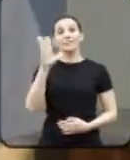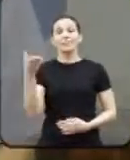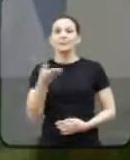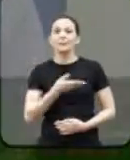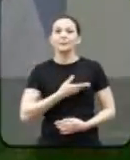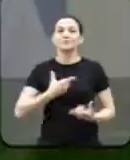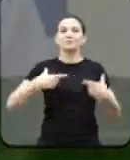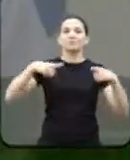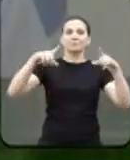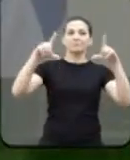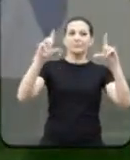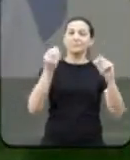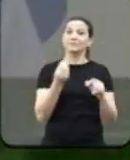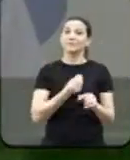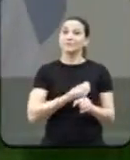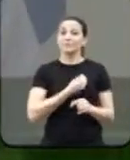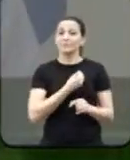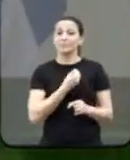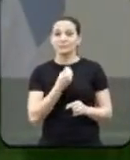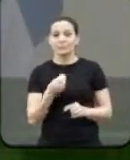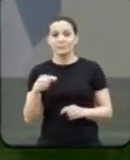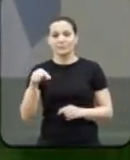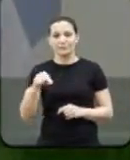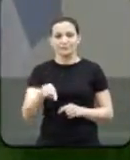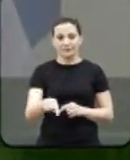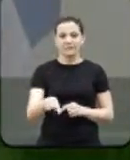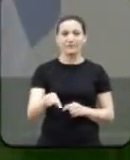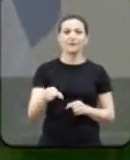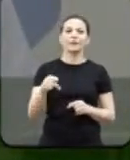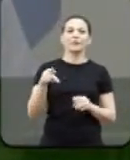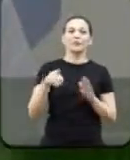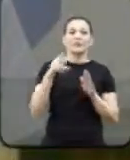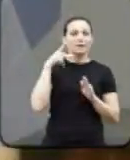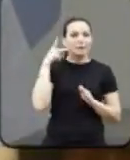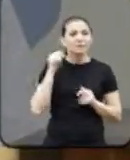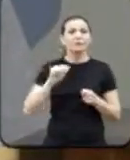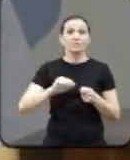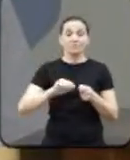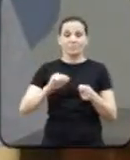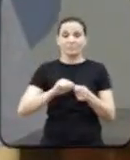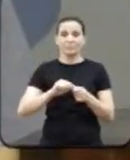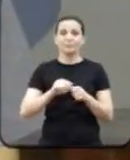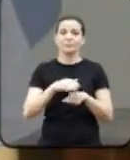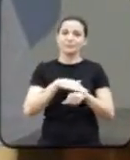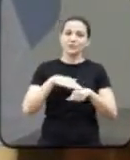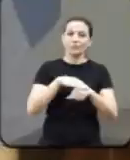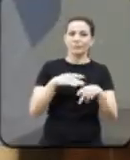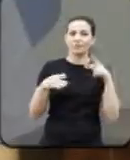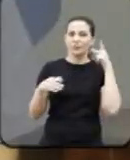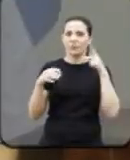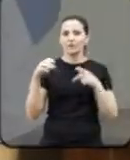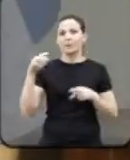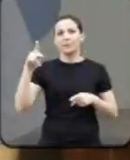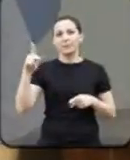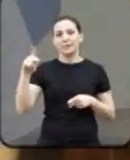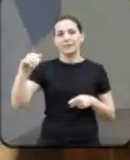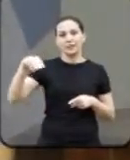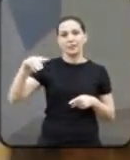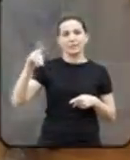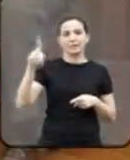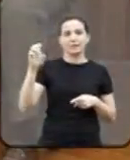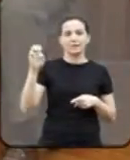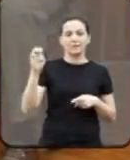Olá, amigos da TV Câmara, no ar mais uma edição do programa Vereadores em Ação, e a nossa conversa nesta edição é com o vereador do PMDB,